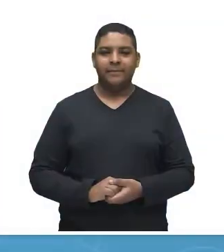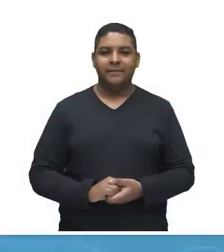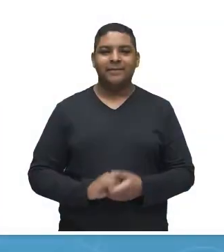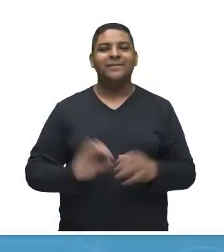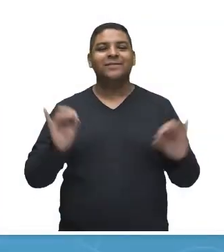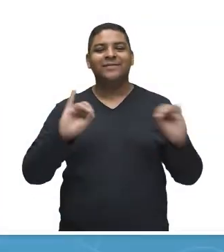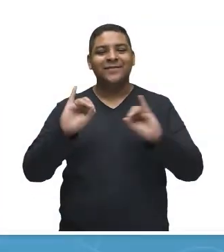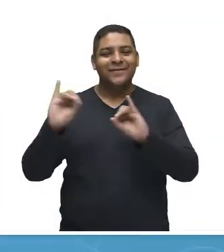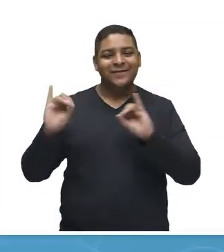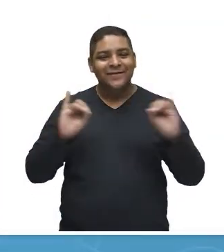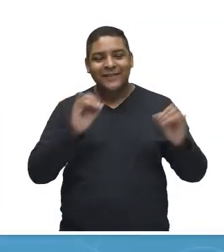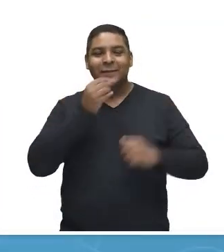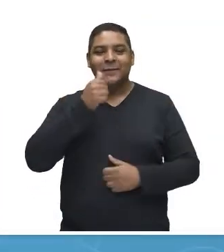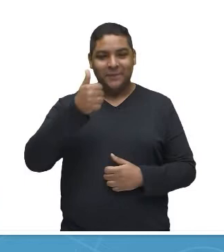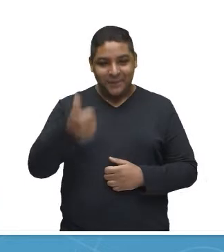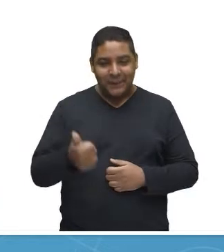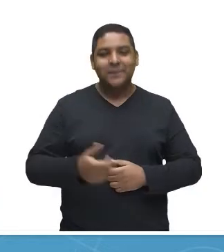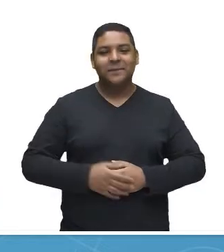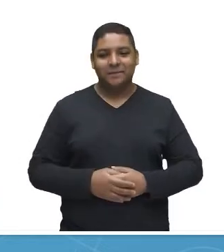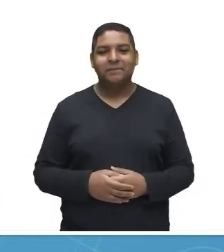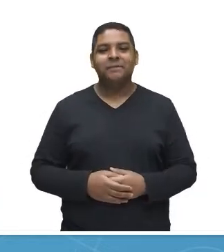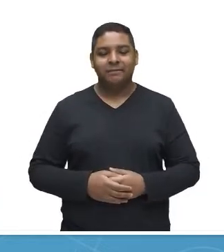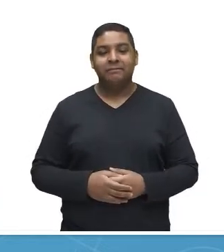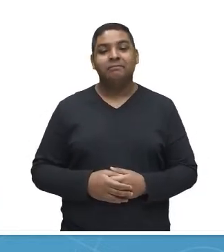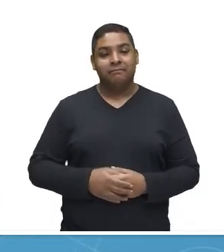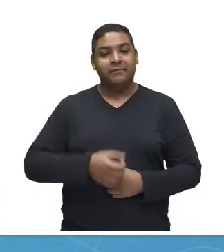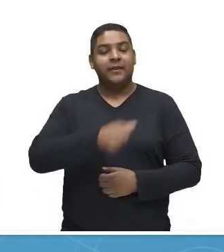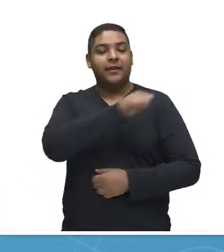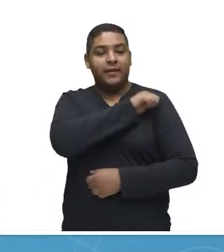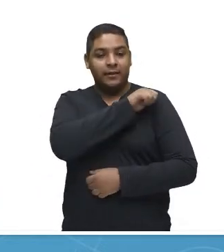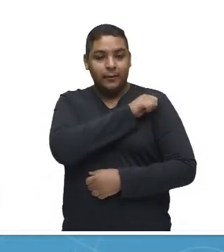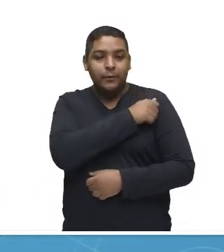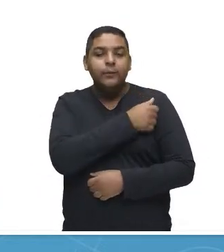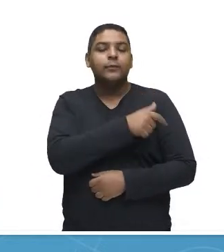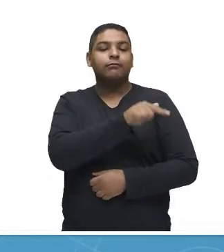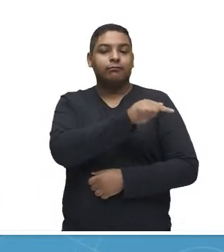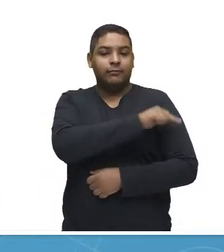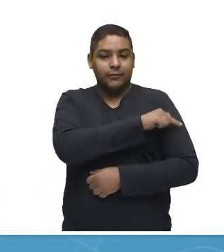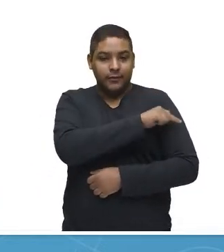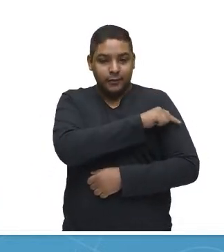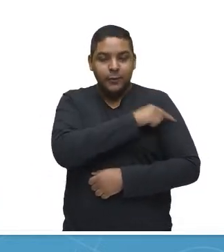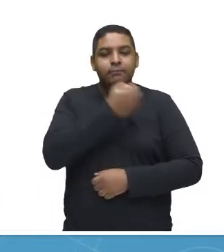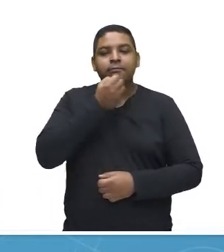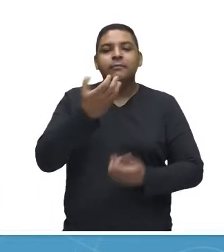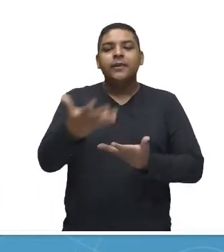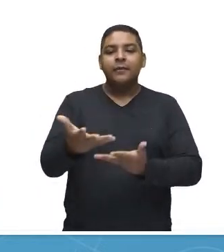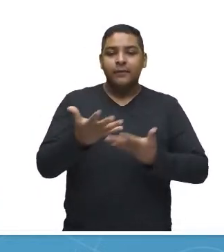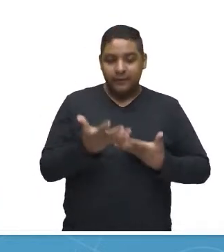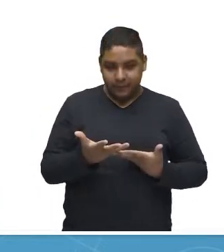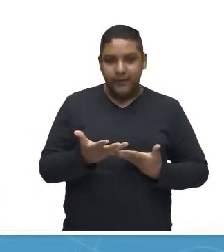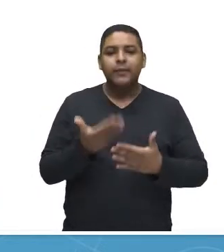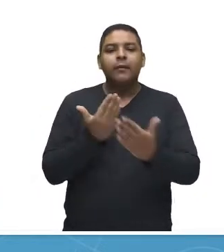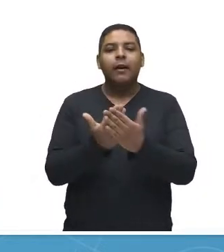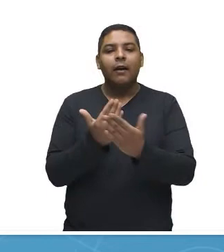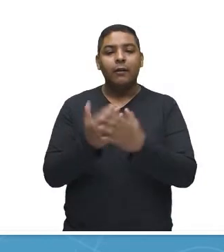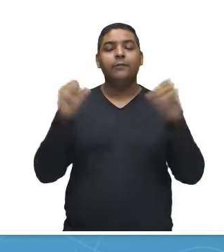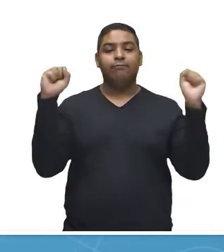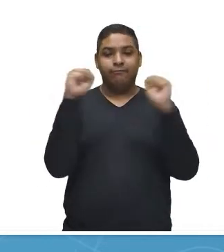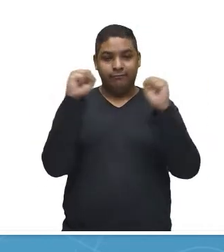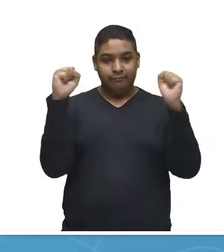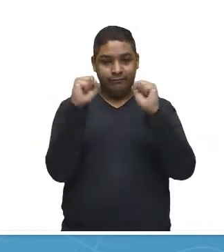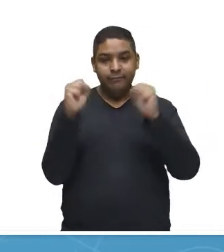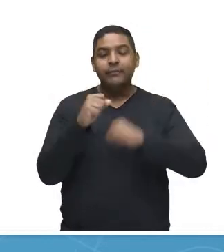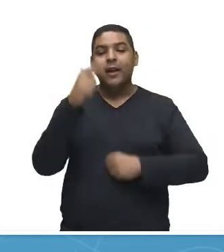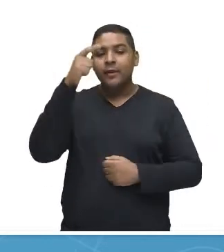Oi, gente! Olá, alunos do 7º ano, sejam bem-vindos à nossa aula de Educação Física. Eu